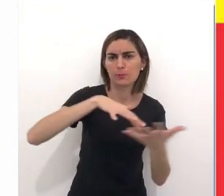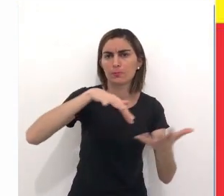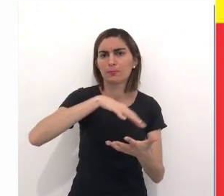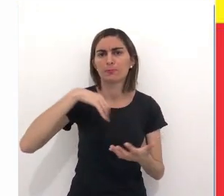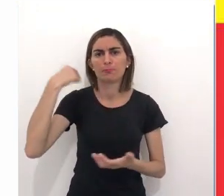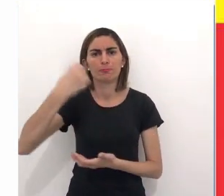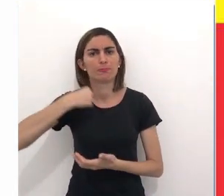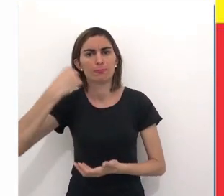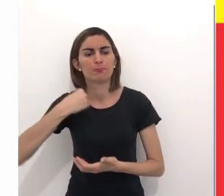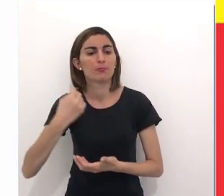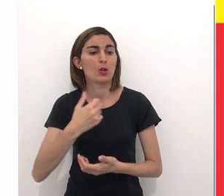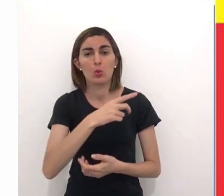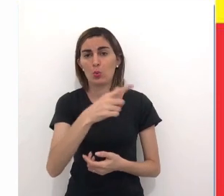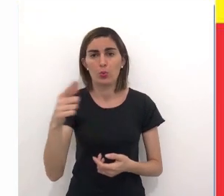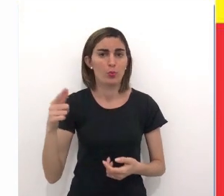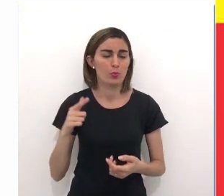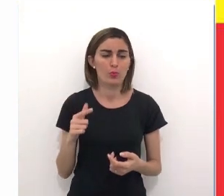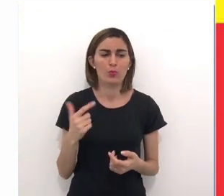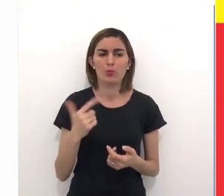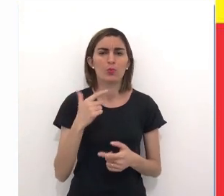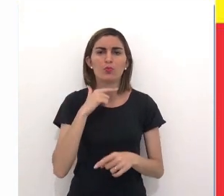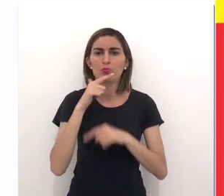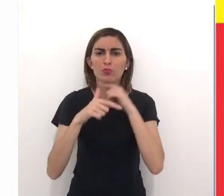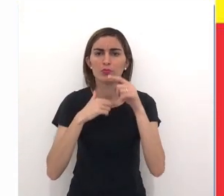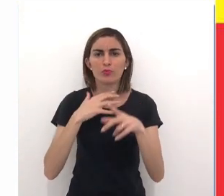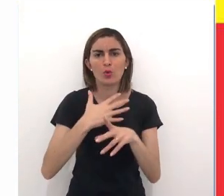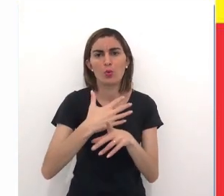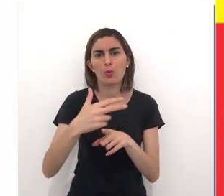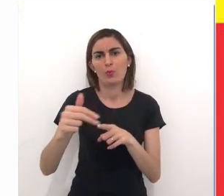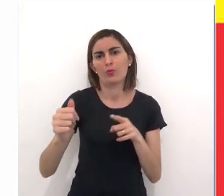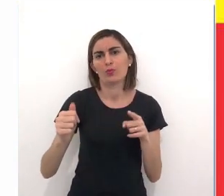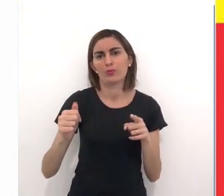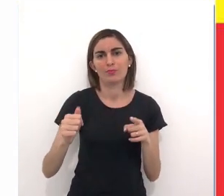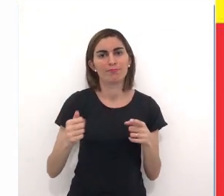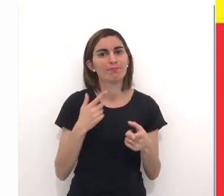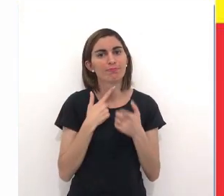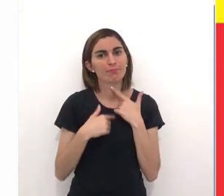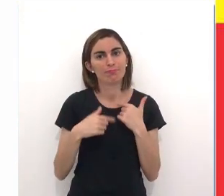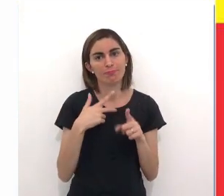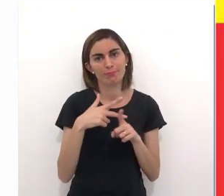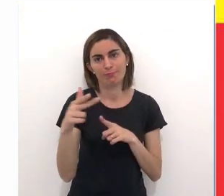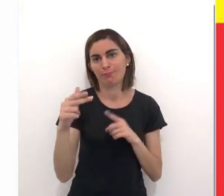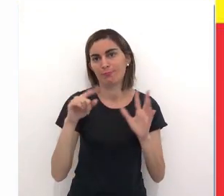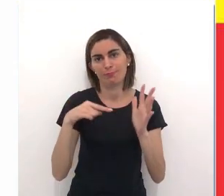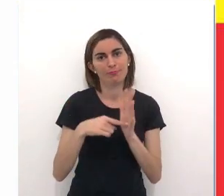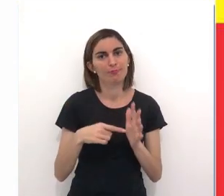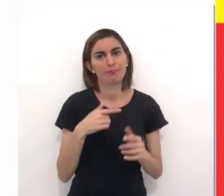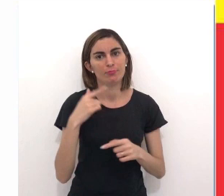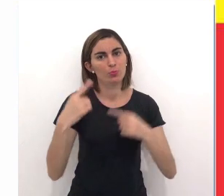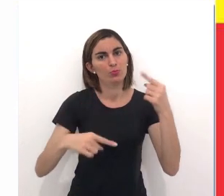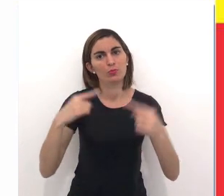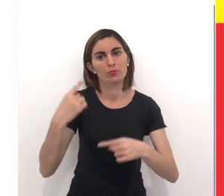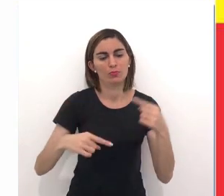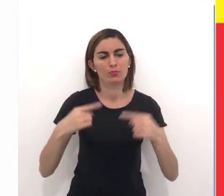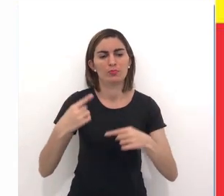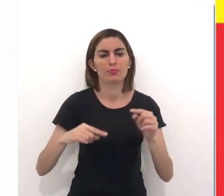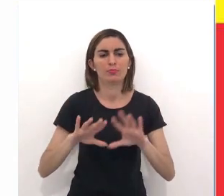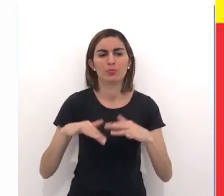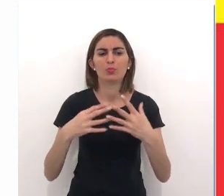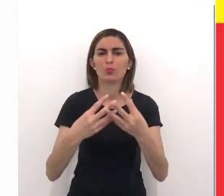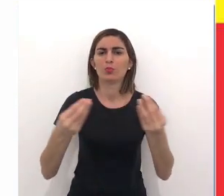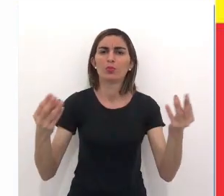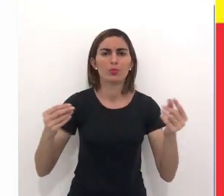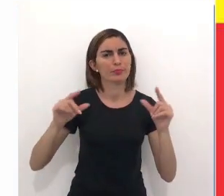3 motins. Nenhum deles, no entanto, conquistou a repercussão desejada dos meios